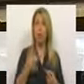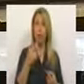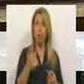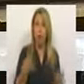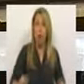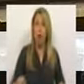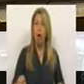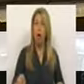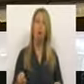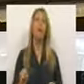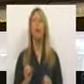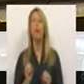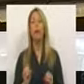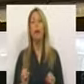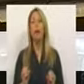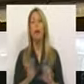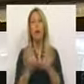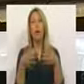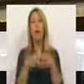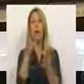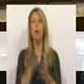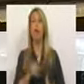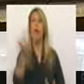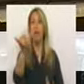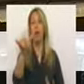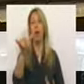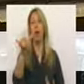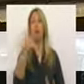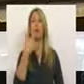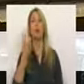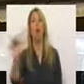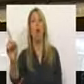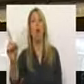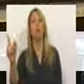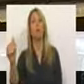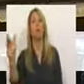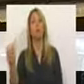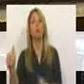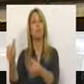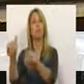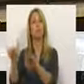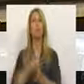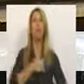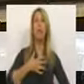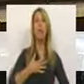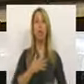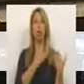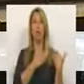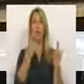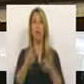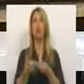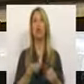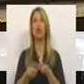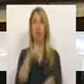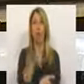que a companhia aérea remeta para as entidades responsáveis pela gestão do aeroporto